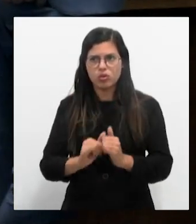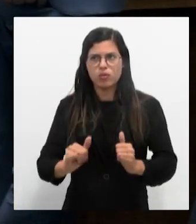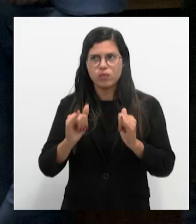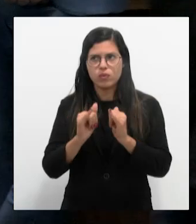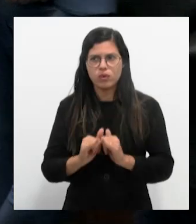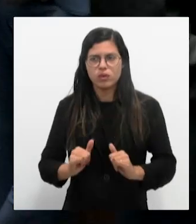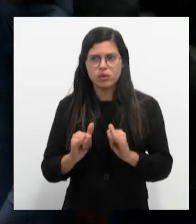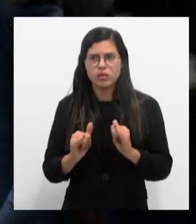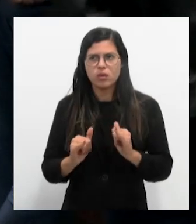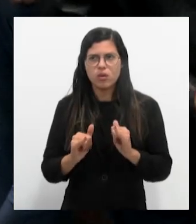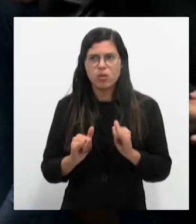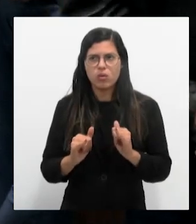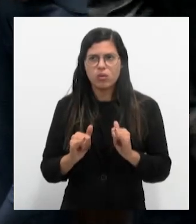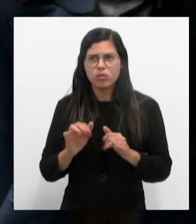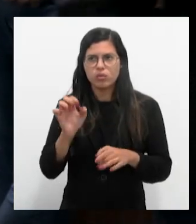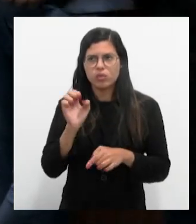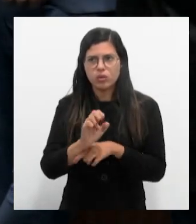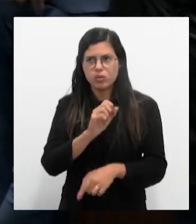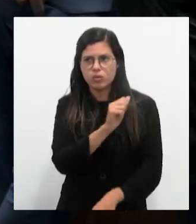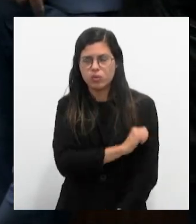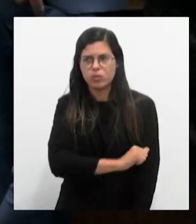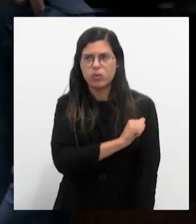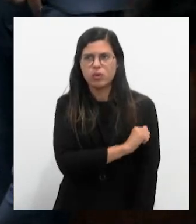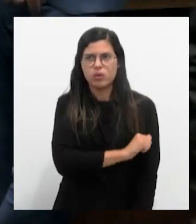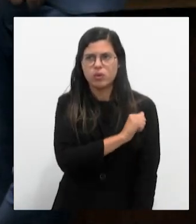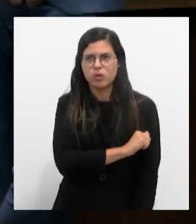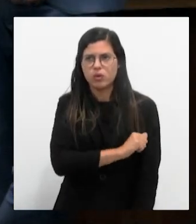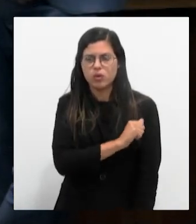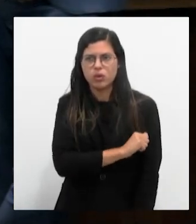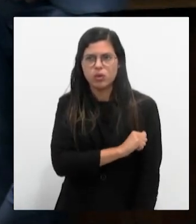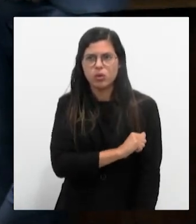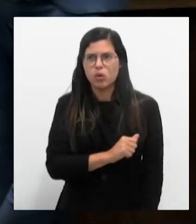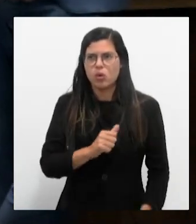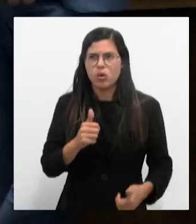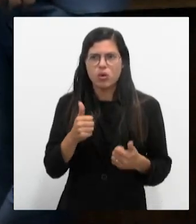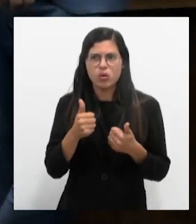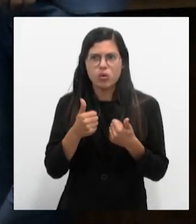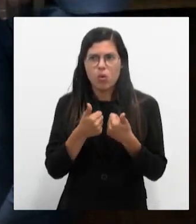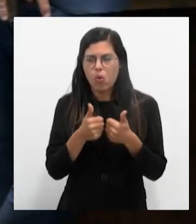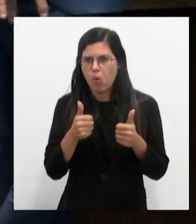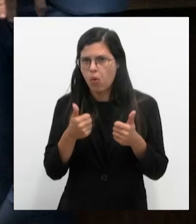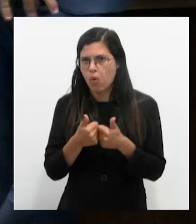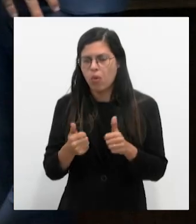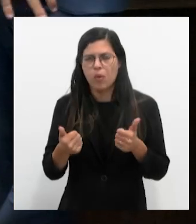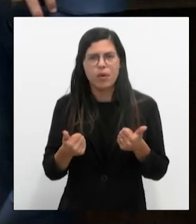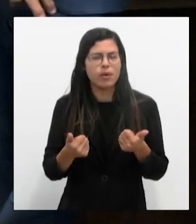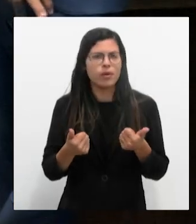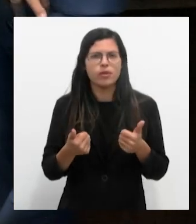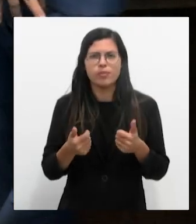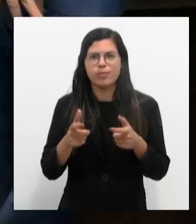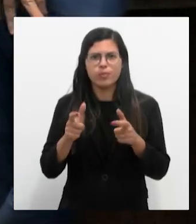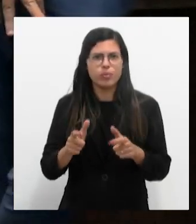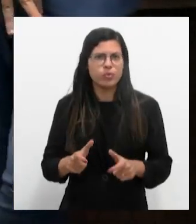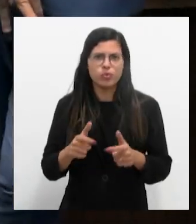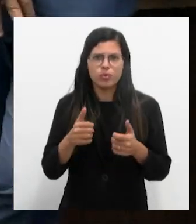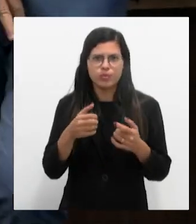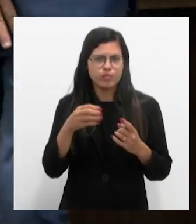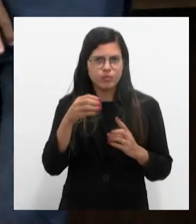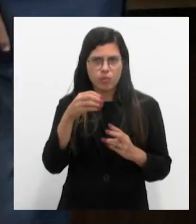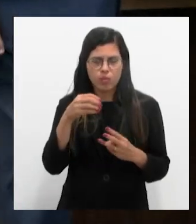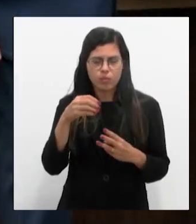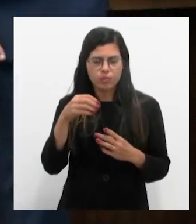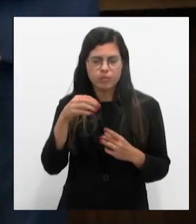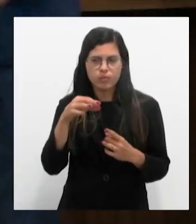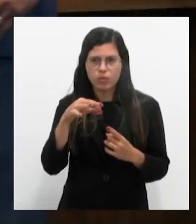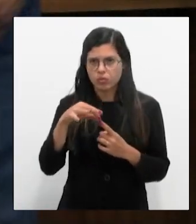divulgação e publicidade no estado do Rio de Janeiro, seja plataforma de ônibus, ponto de ônibus. Então, visando